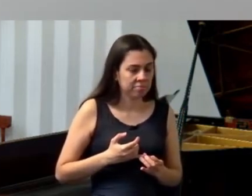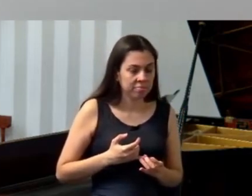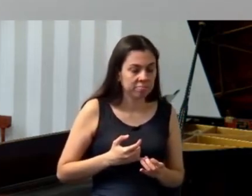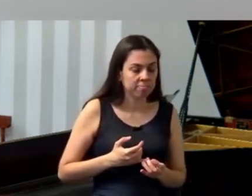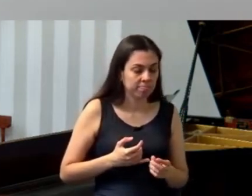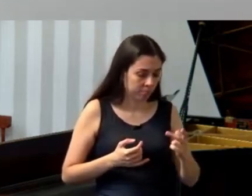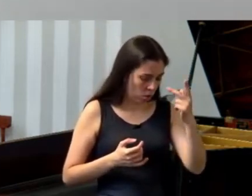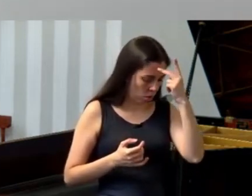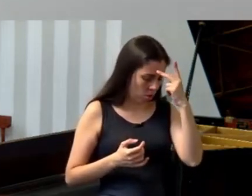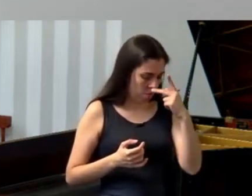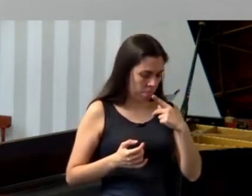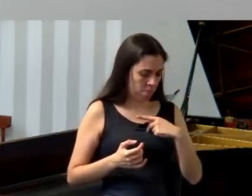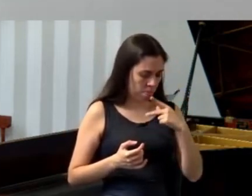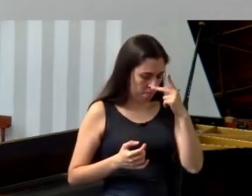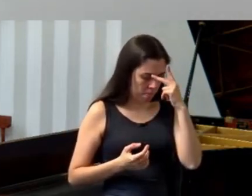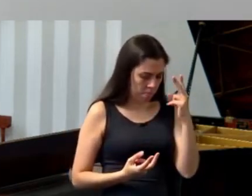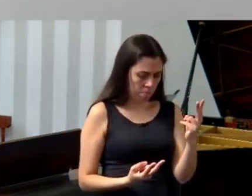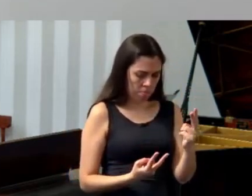Avalie sua vida hoje.